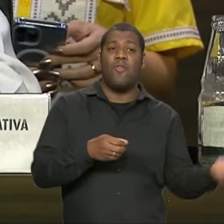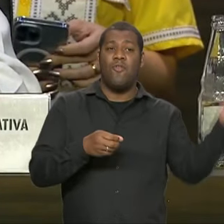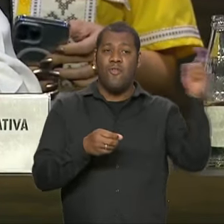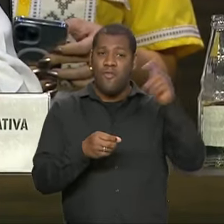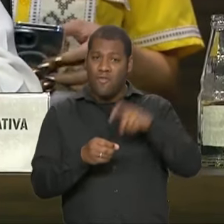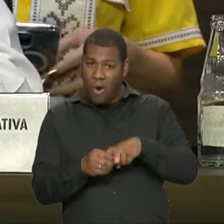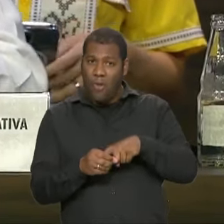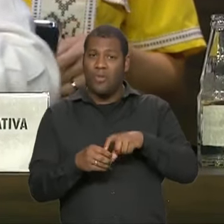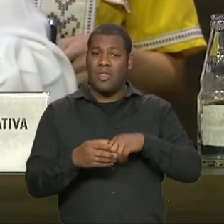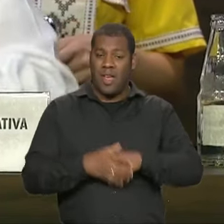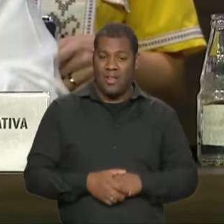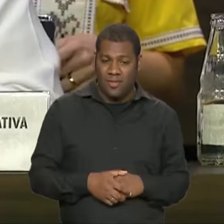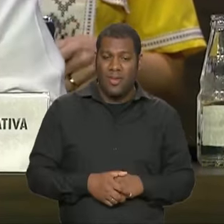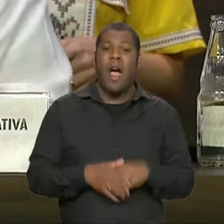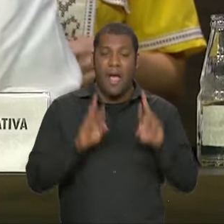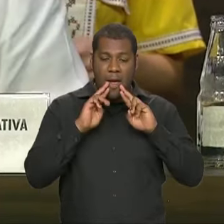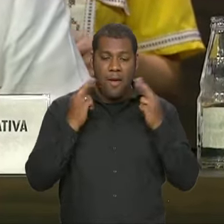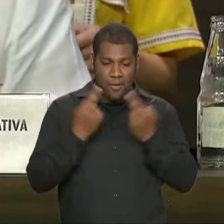reunião.